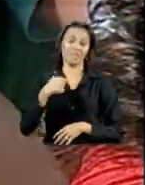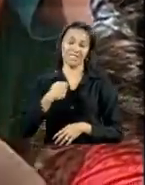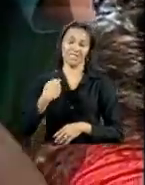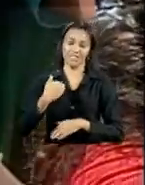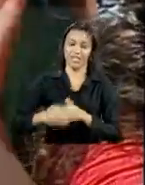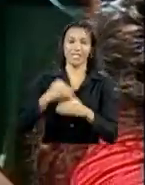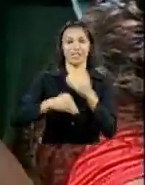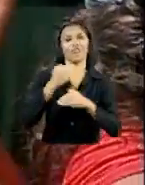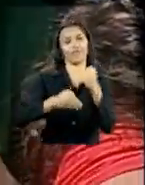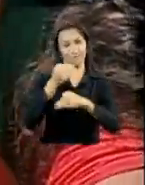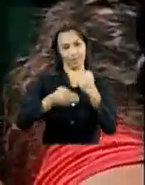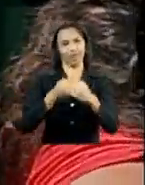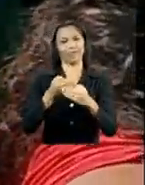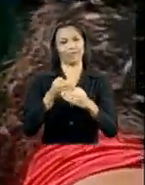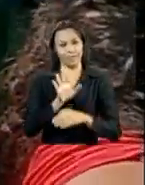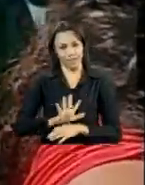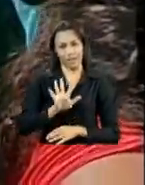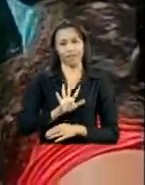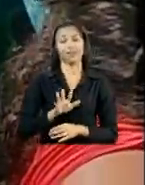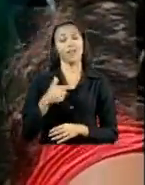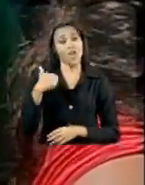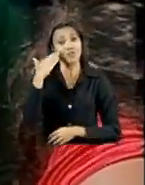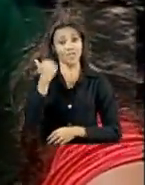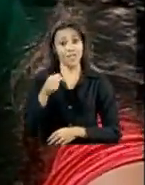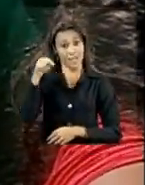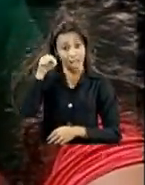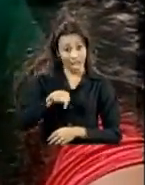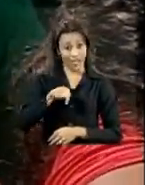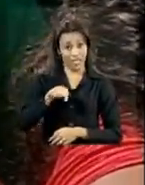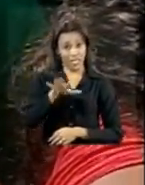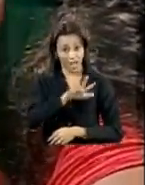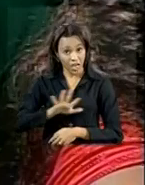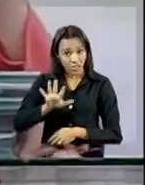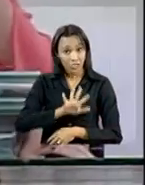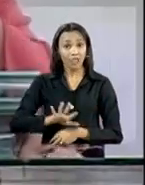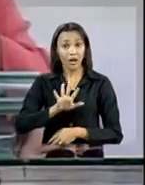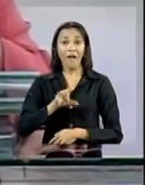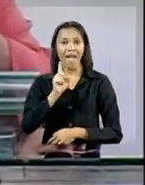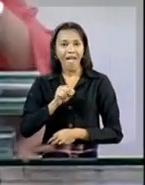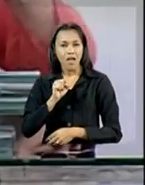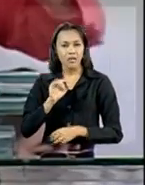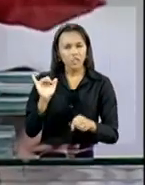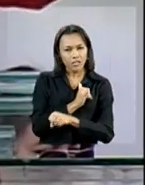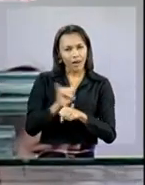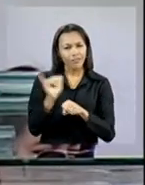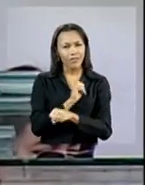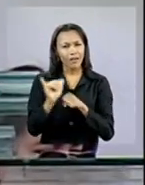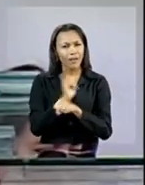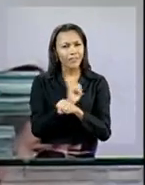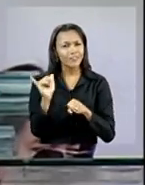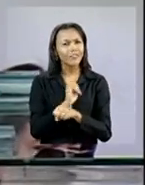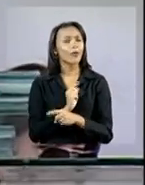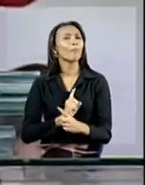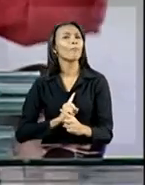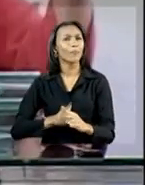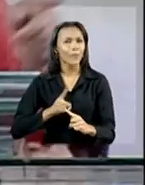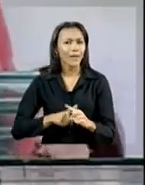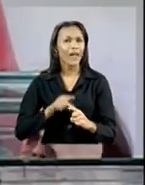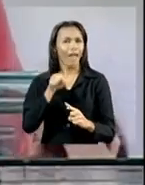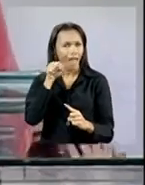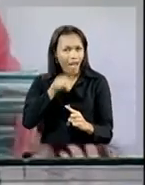desenvolvimento eu sei que essa região é uma Região estratégica porque ela também se